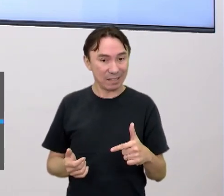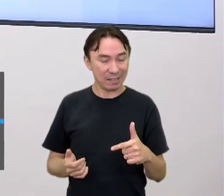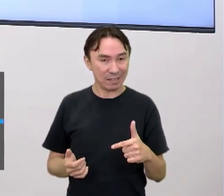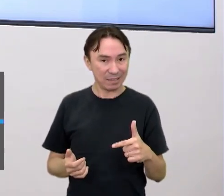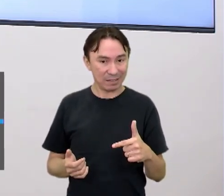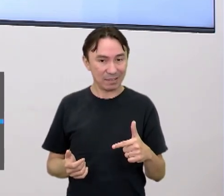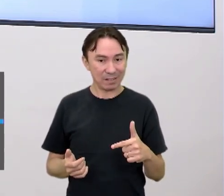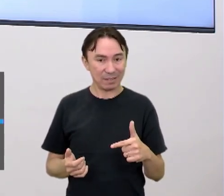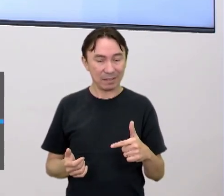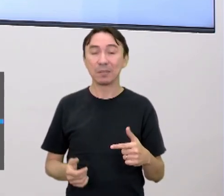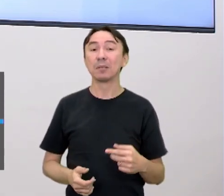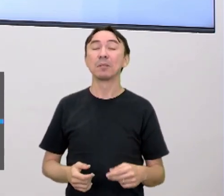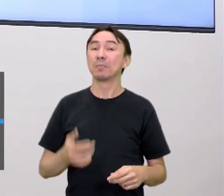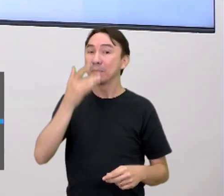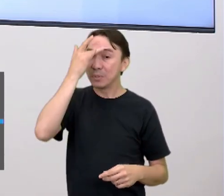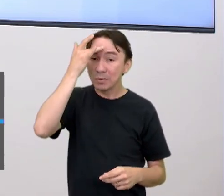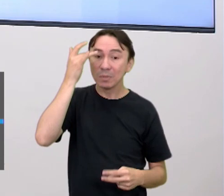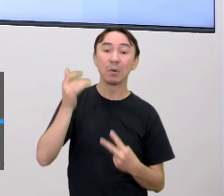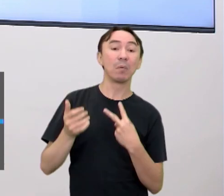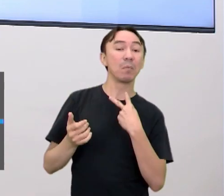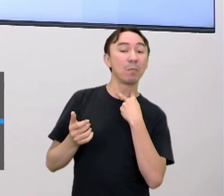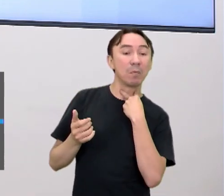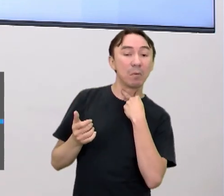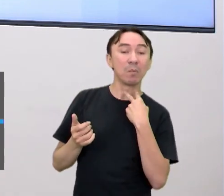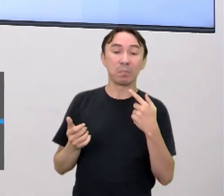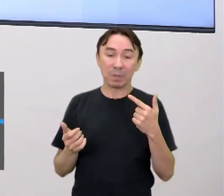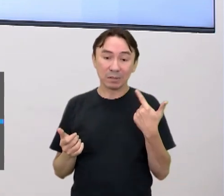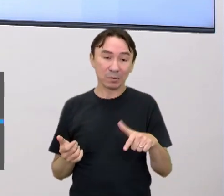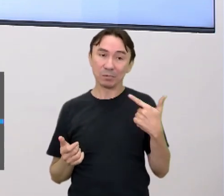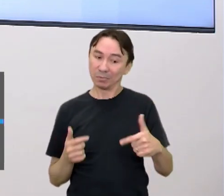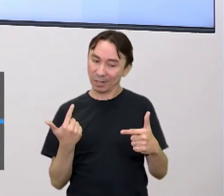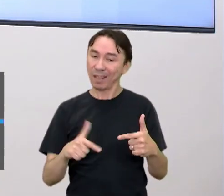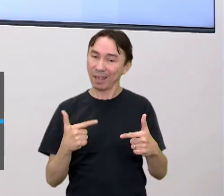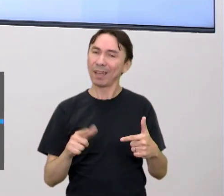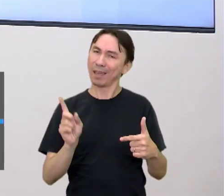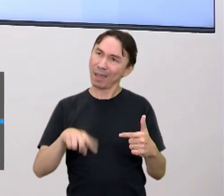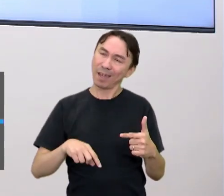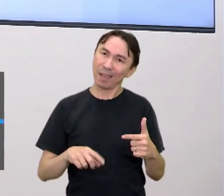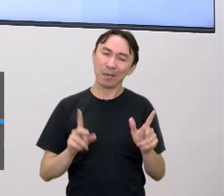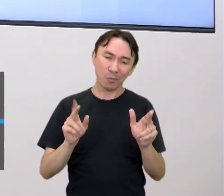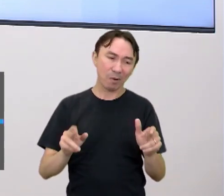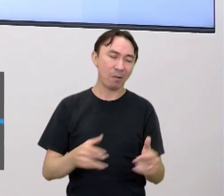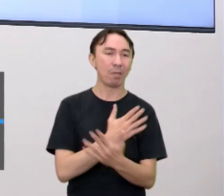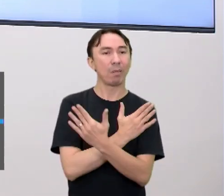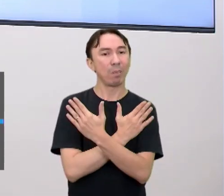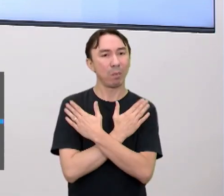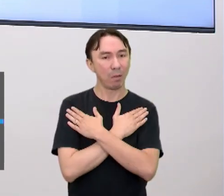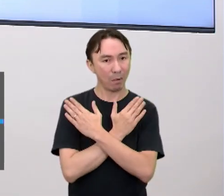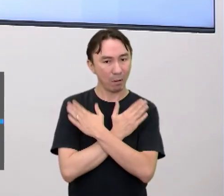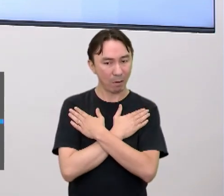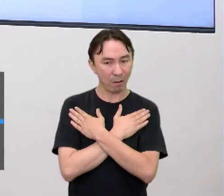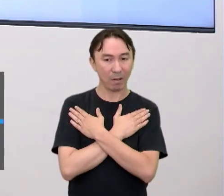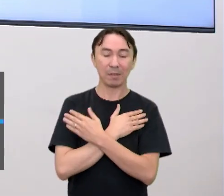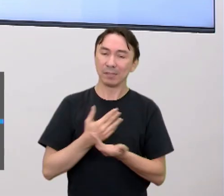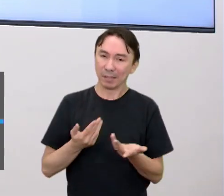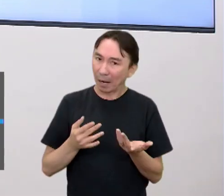Quando a gente fala pessoas sem ocupação, né, barra desemprego, ok? E aí o que acontece? O ideal é que esse índice